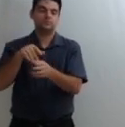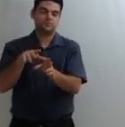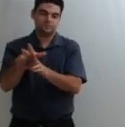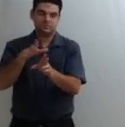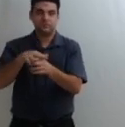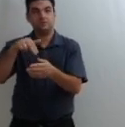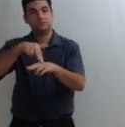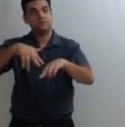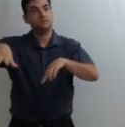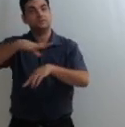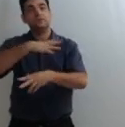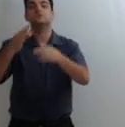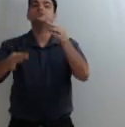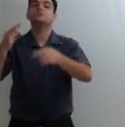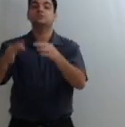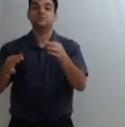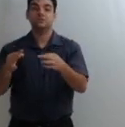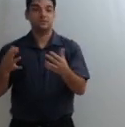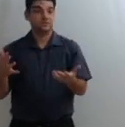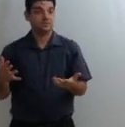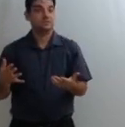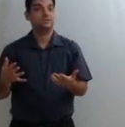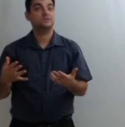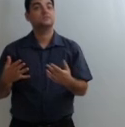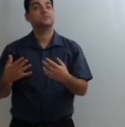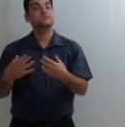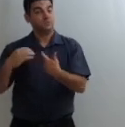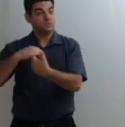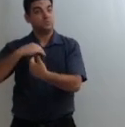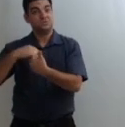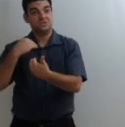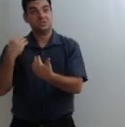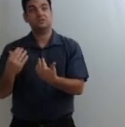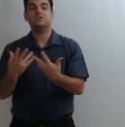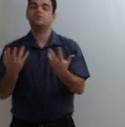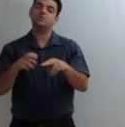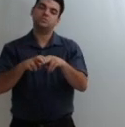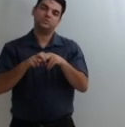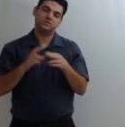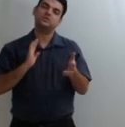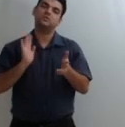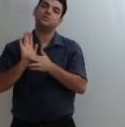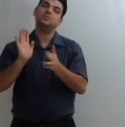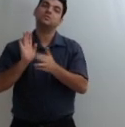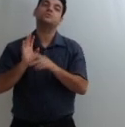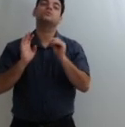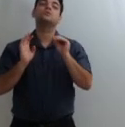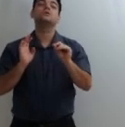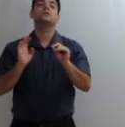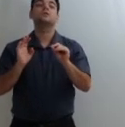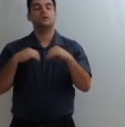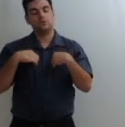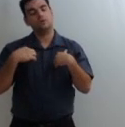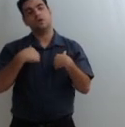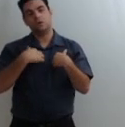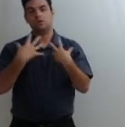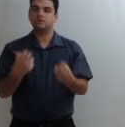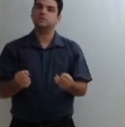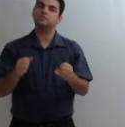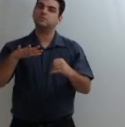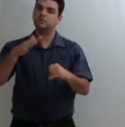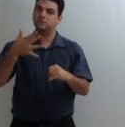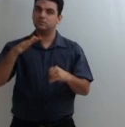parágrafo 1º, inciso 1, e por conta disso estou propondo a concessão parcial da ordem a fim